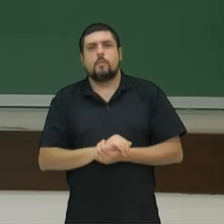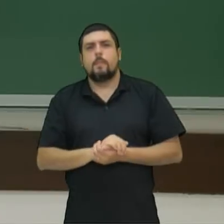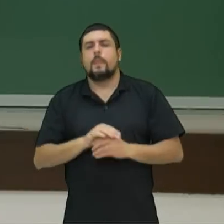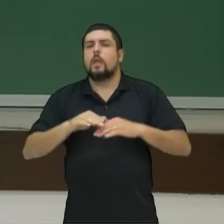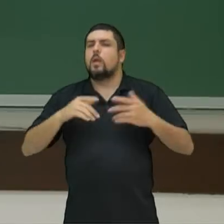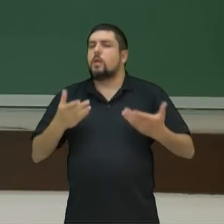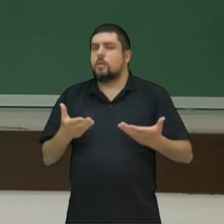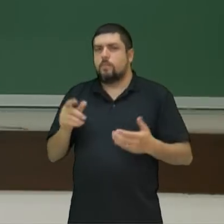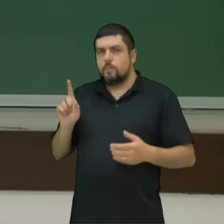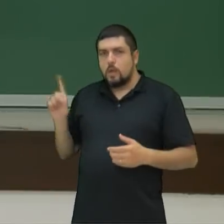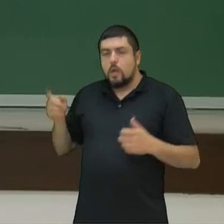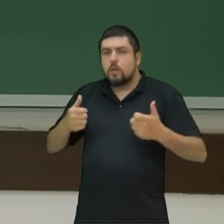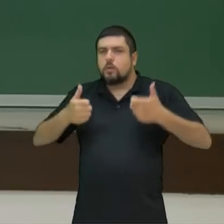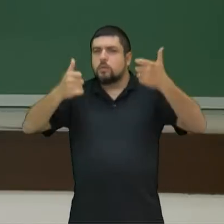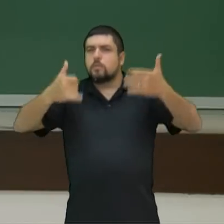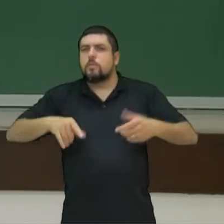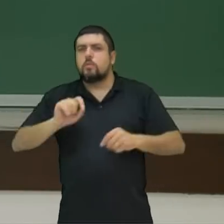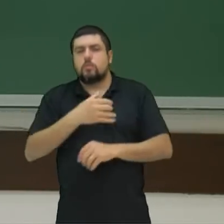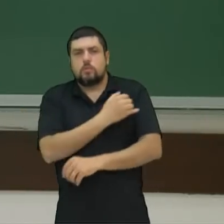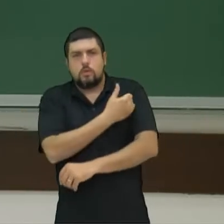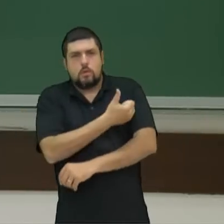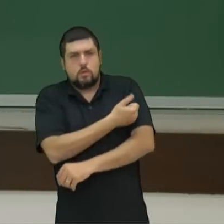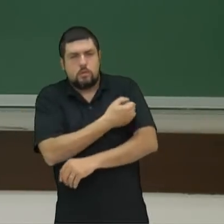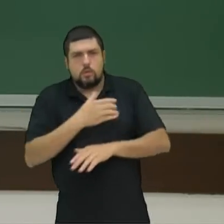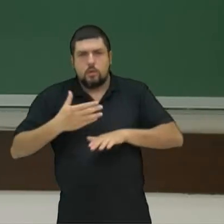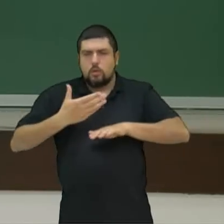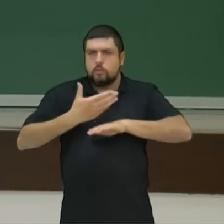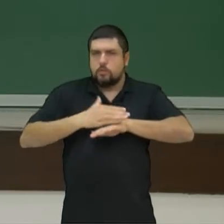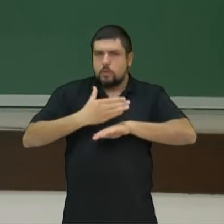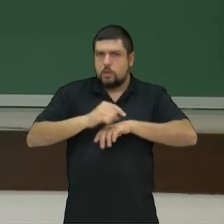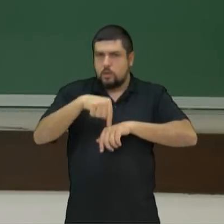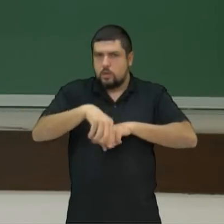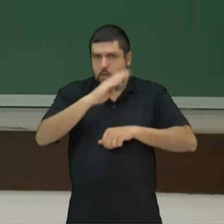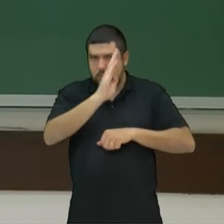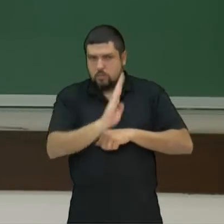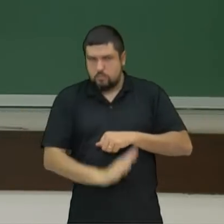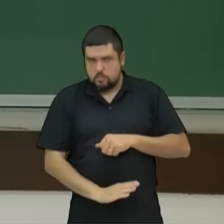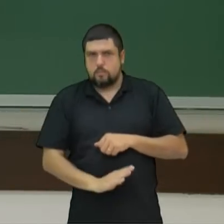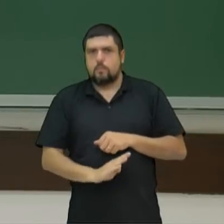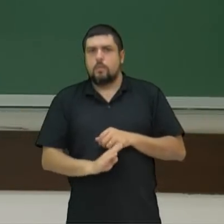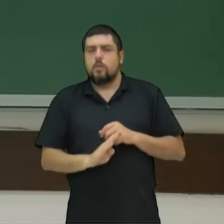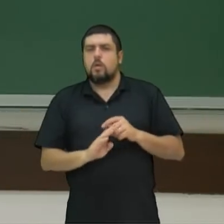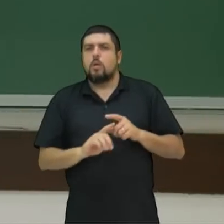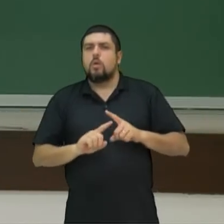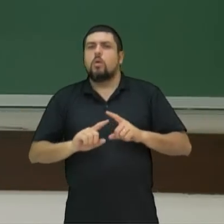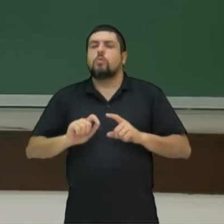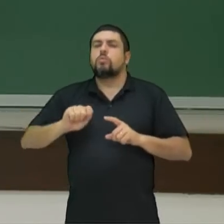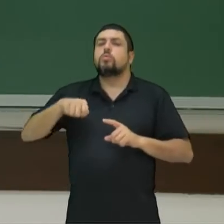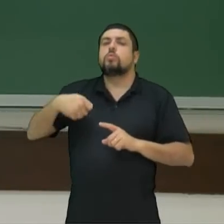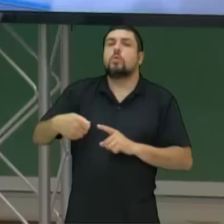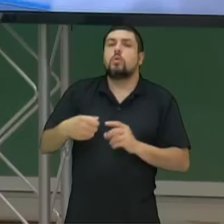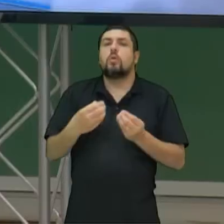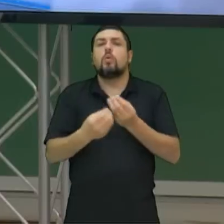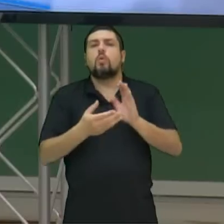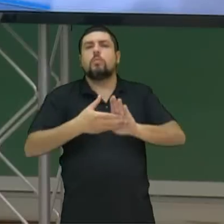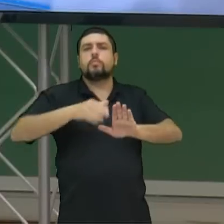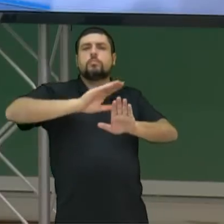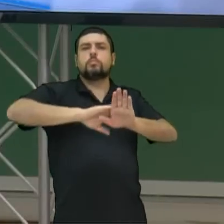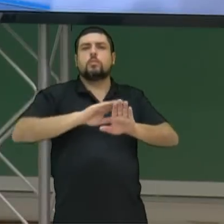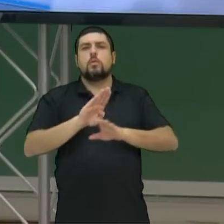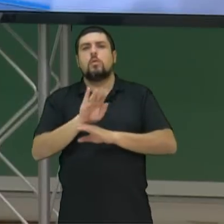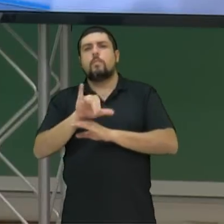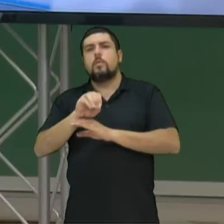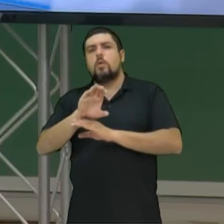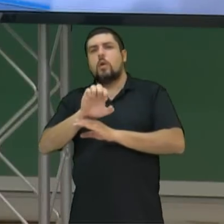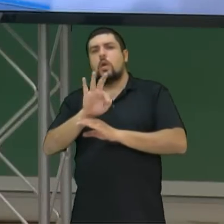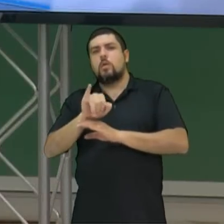aqui das vacinas que estão sendo testadas, inclusive no Brasil, sobre o conceito bioético que está por trás disso. Né? A gente falou